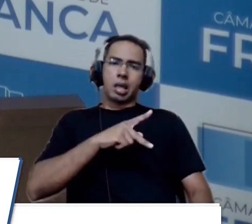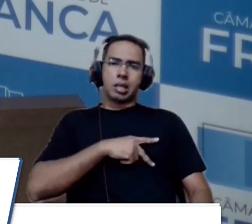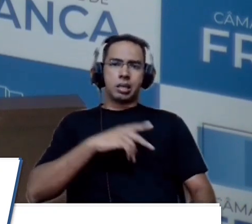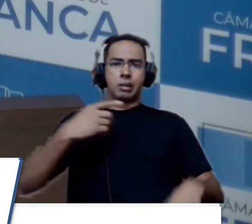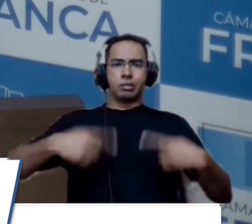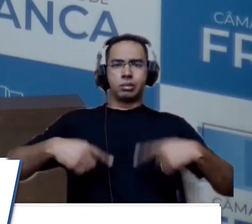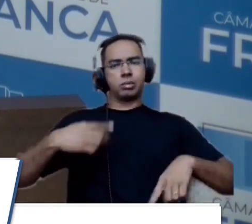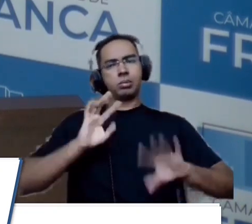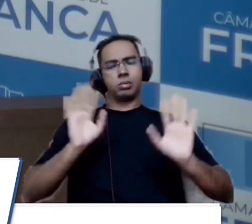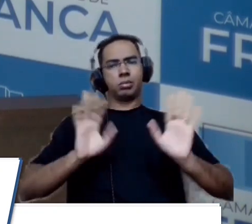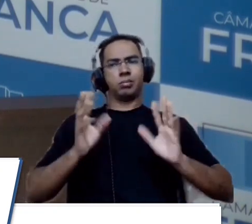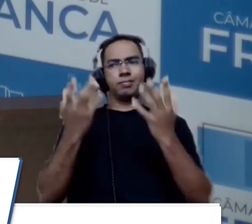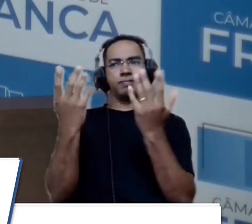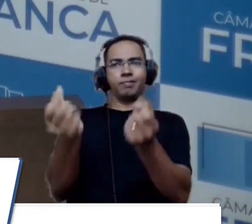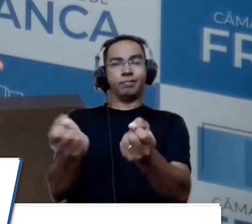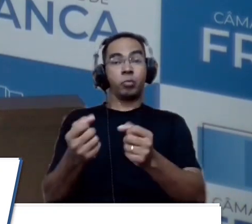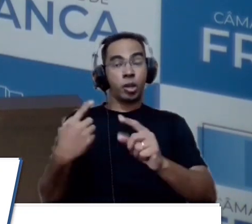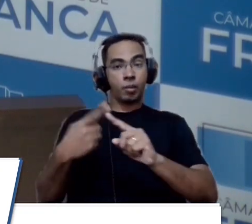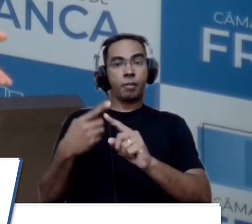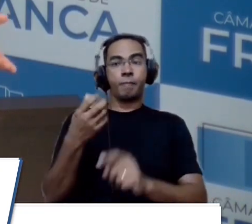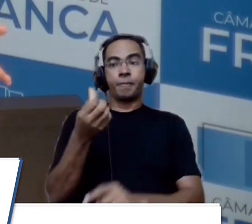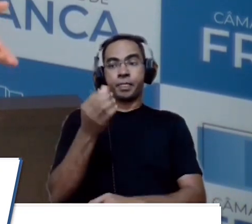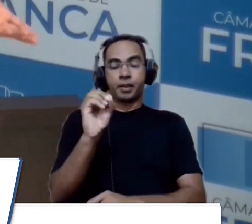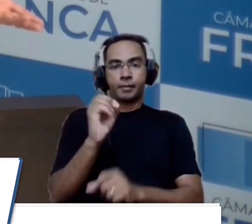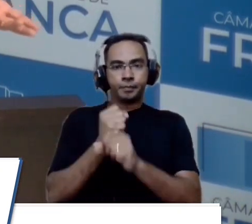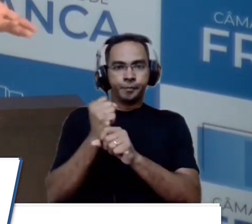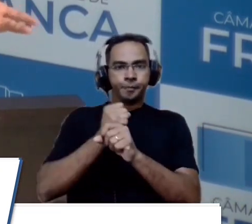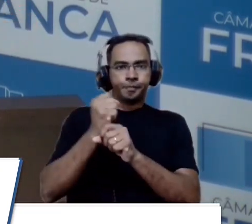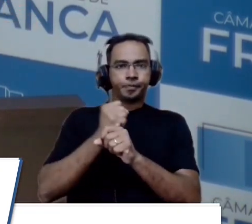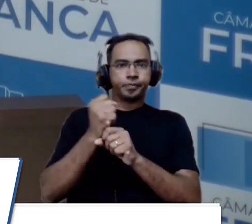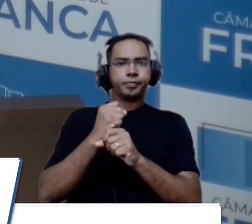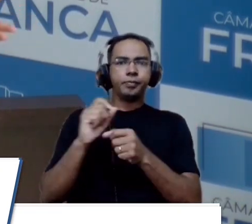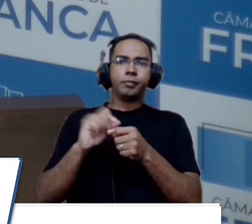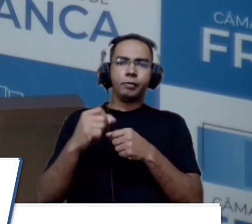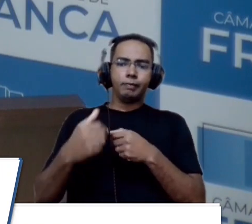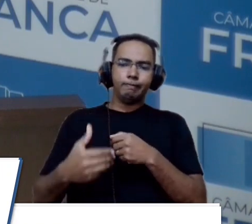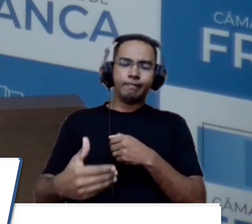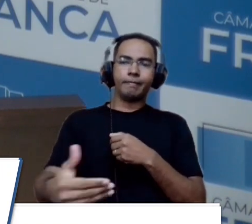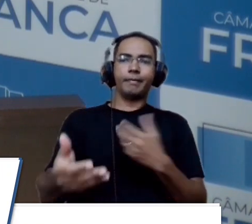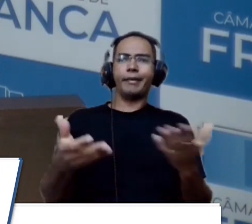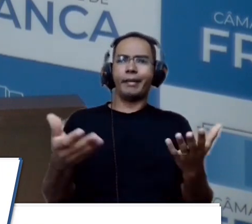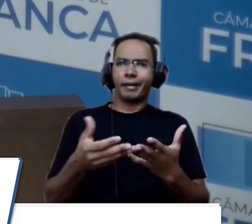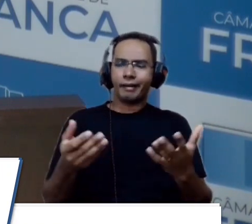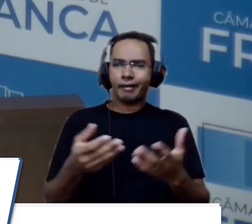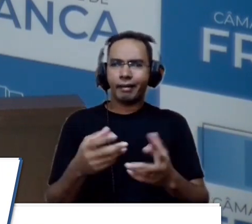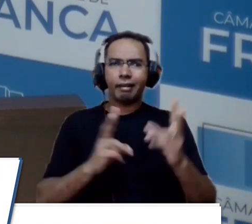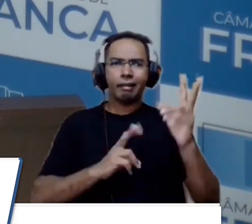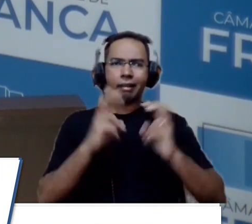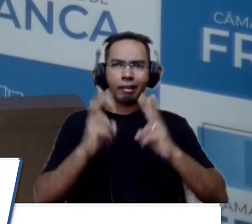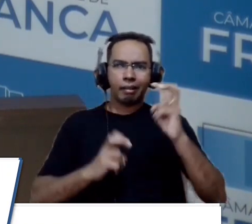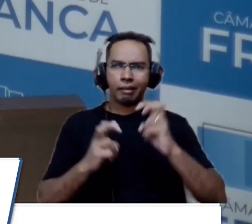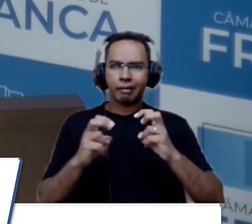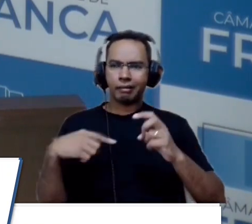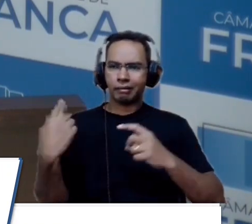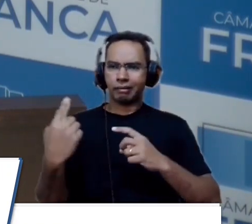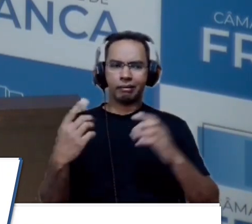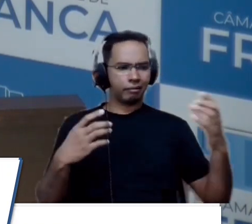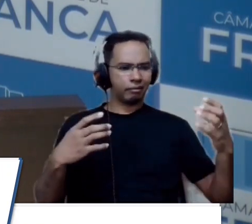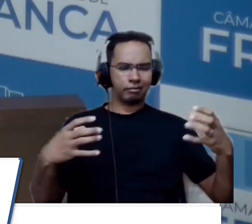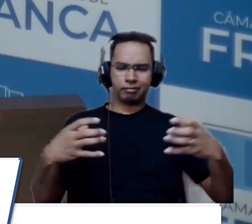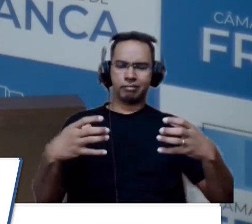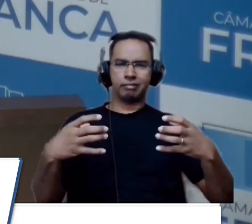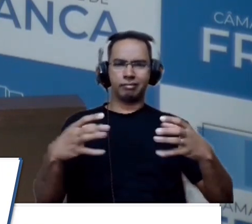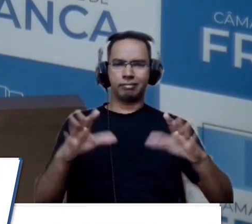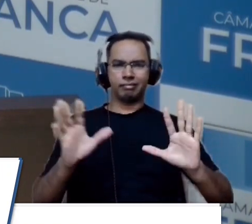para paixão política, porque 60 anos para fazer alguma coisa, e agora nós vamos ficar brigando nós contra nós? Não. Isso